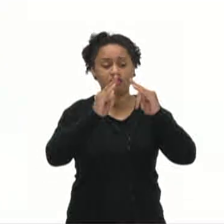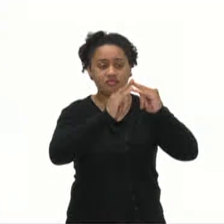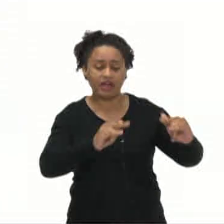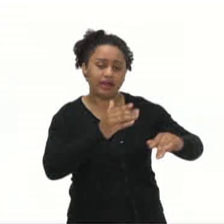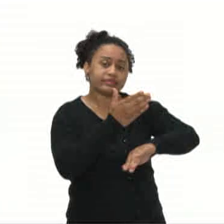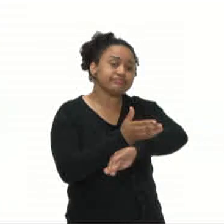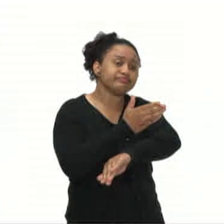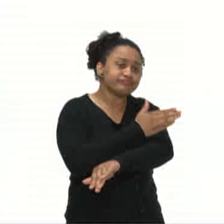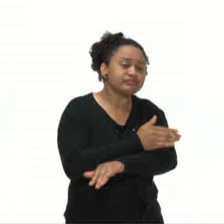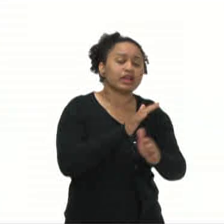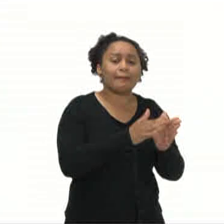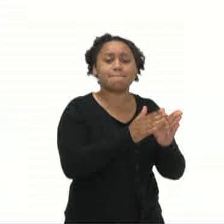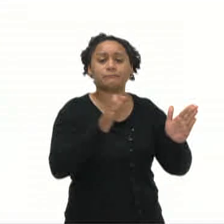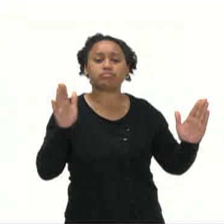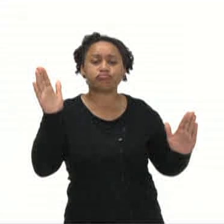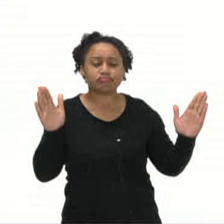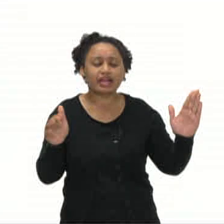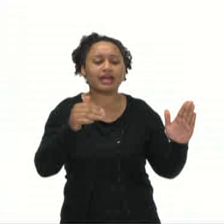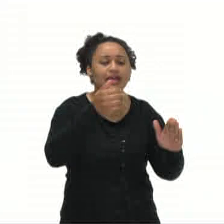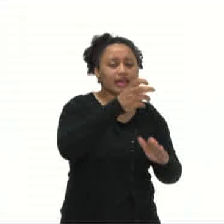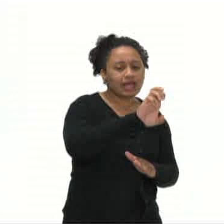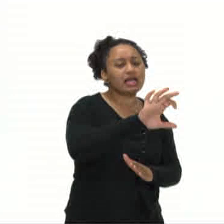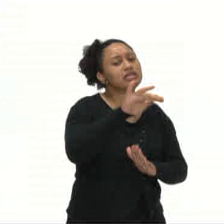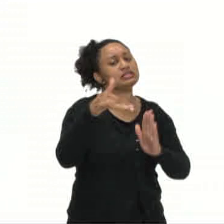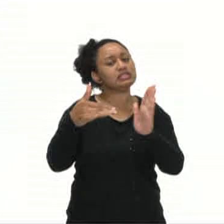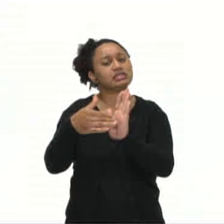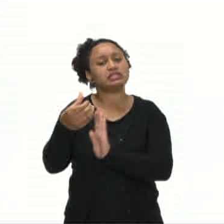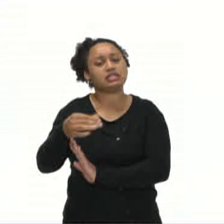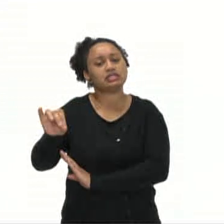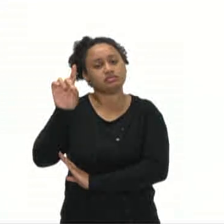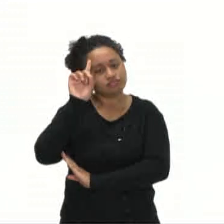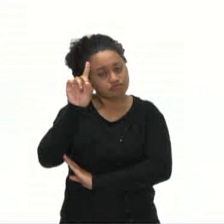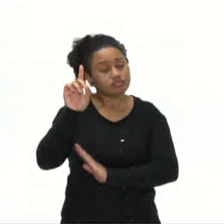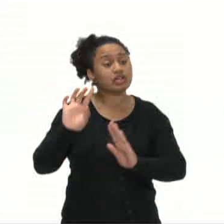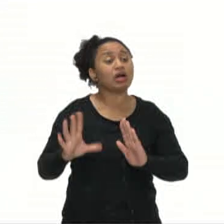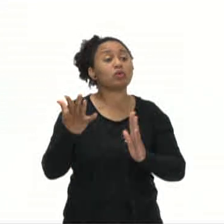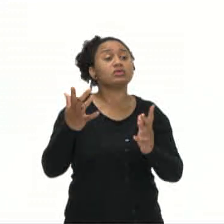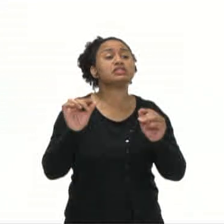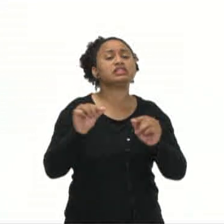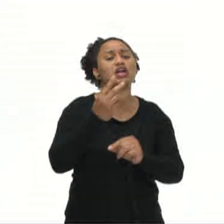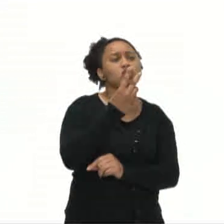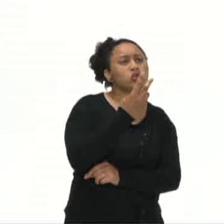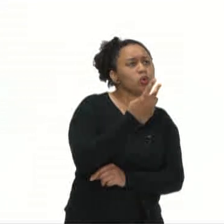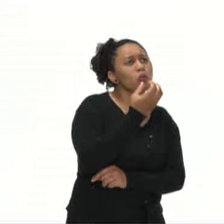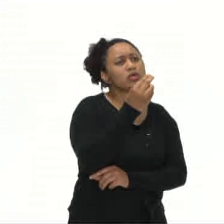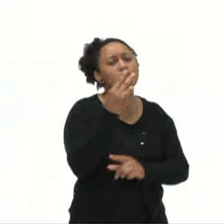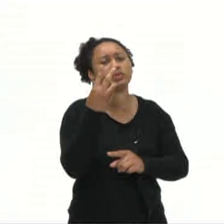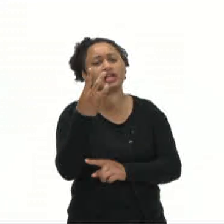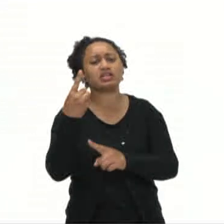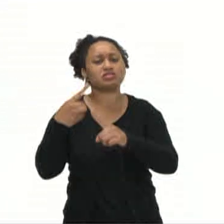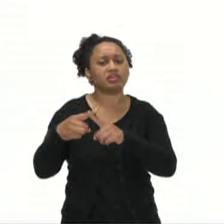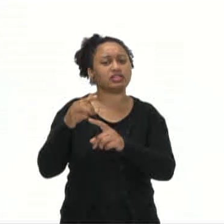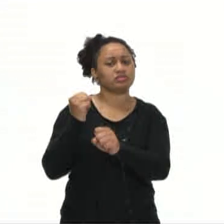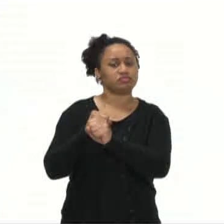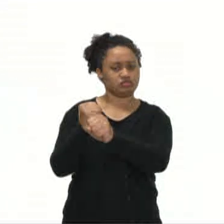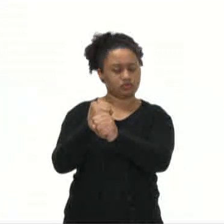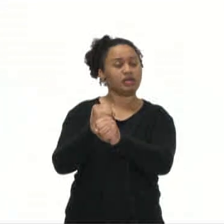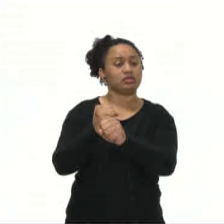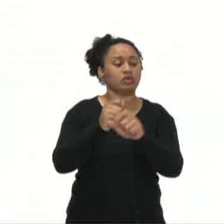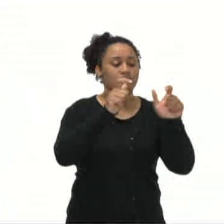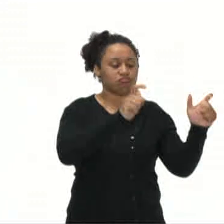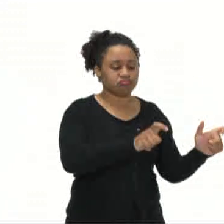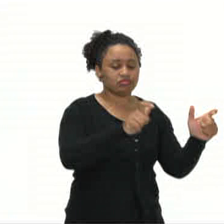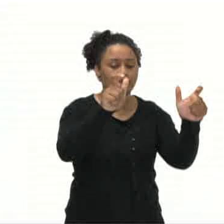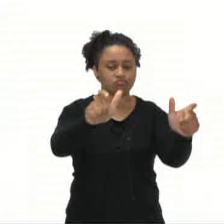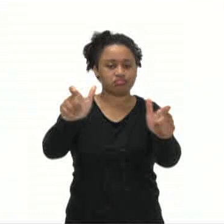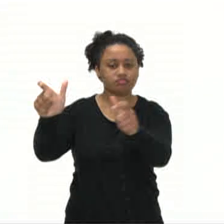elas duravam, né, principalmente de 15 a 60 dias e ocorriam apenas 2 ou 3 vezes no ano, né? Saíam de regiões em